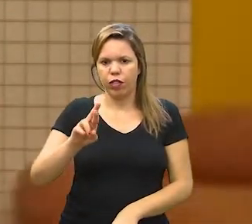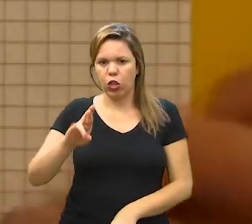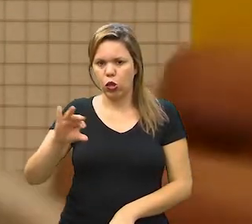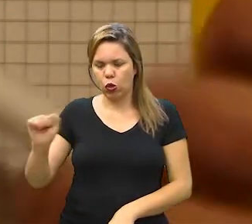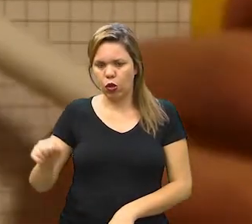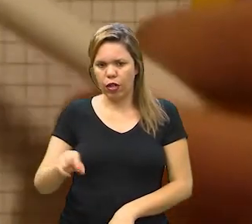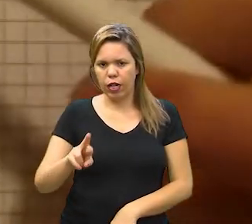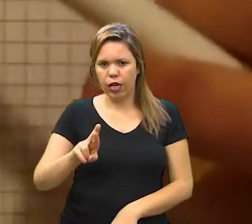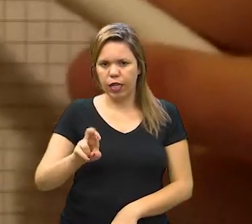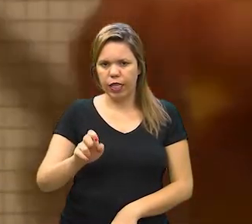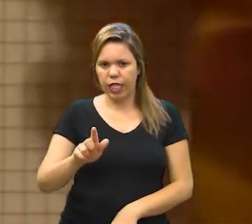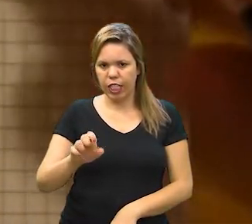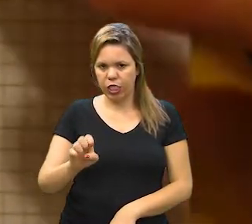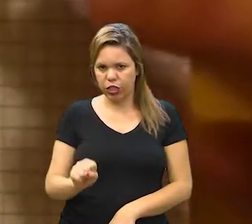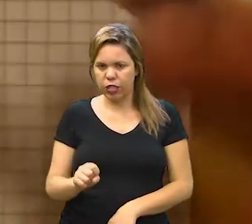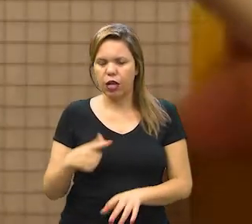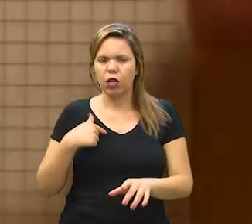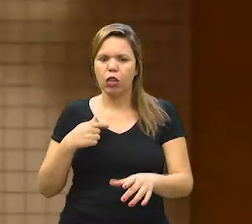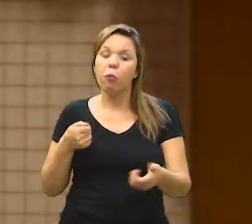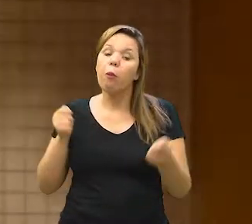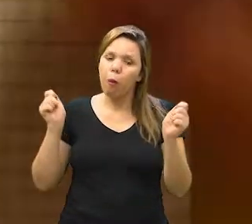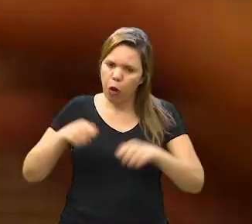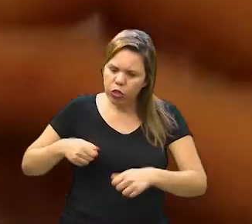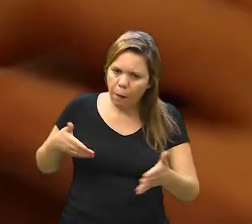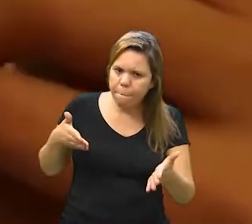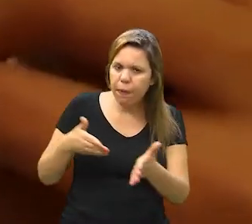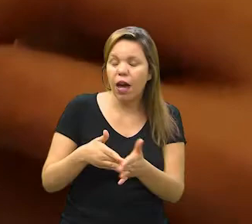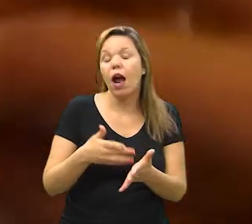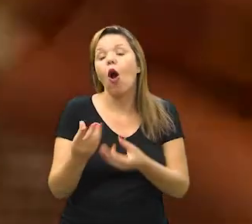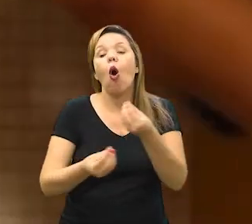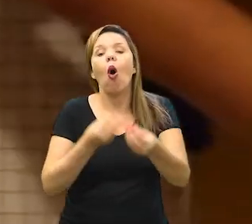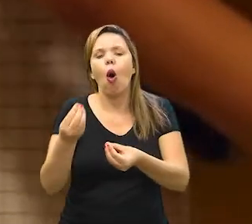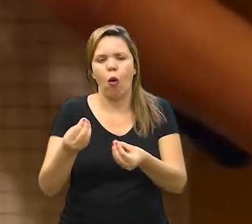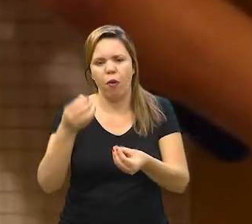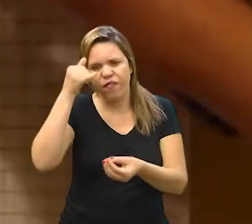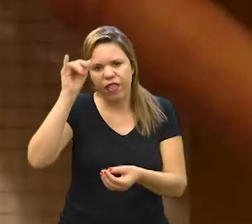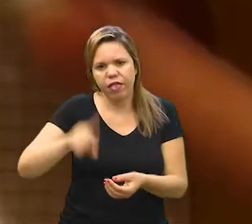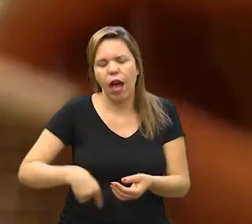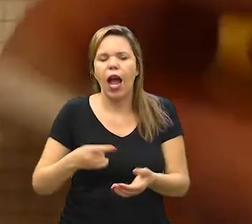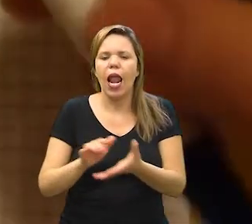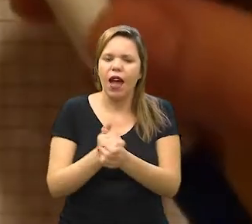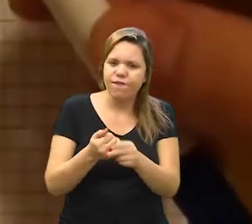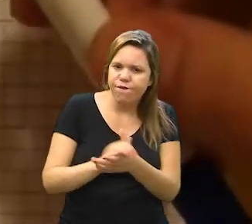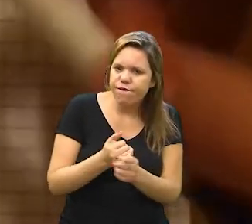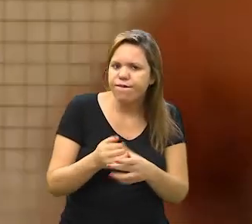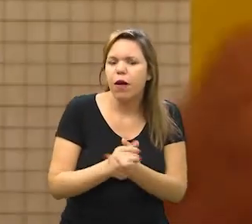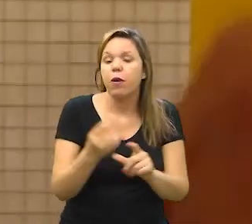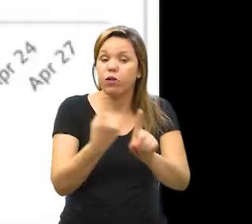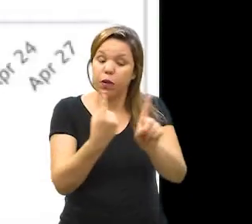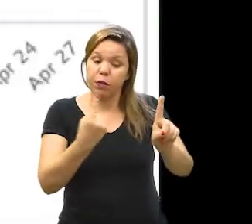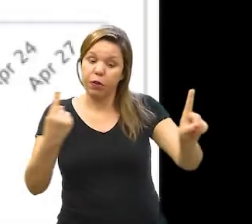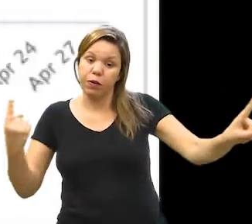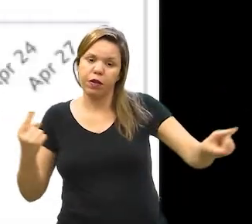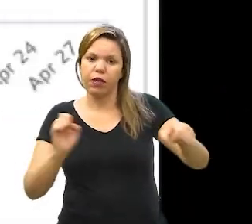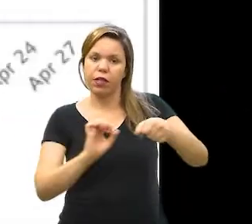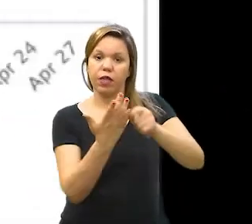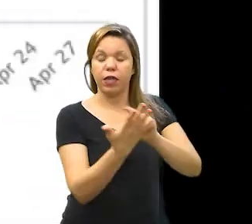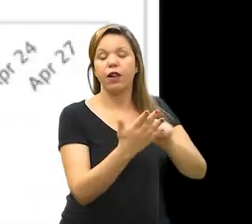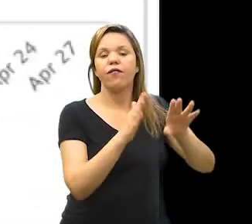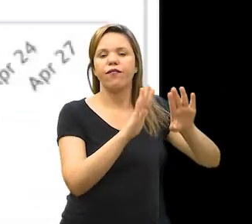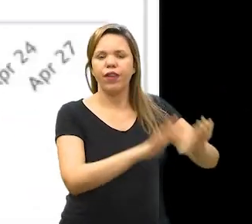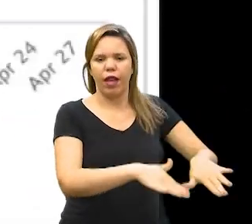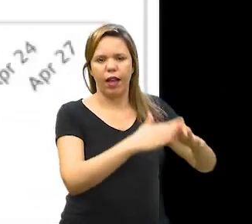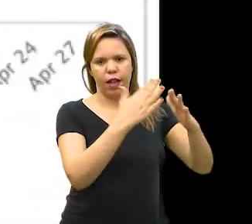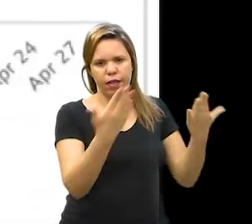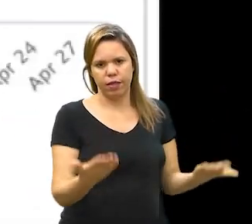frear essa curva com medidas de mitigação, como lavar as mãos, distanciamento social e quarentena. Mas será que no Brasil a curva